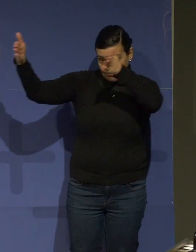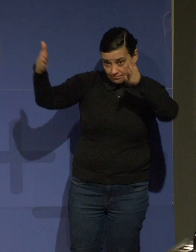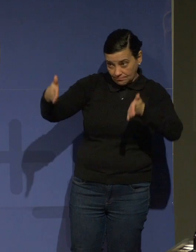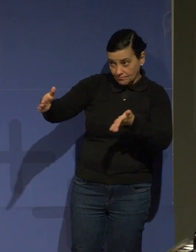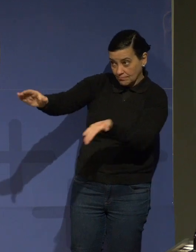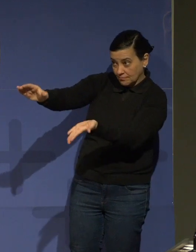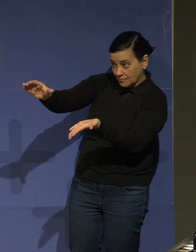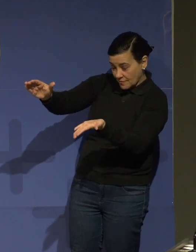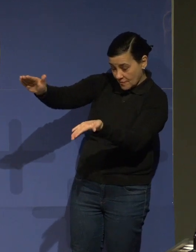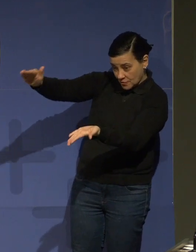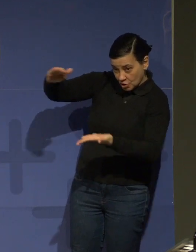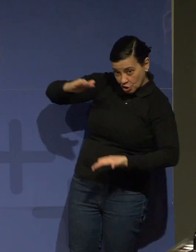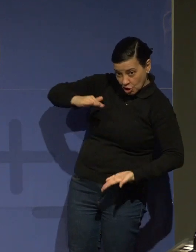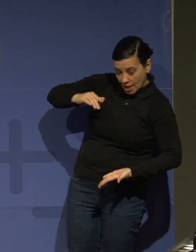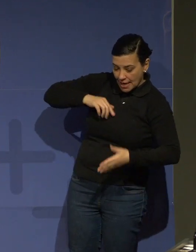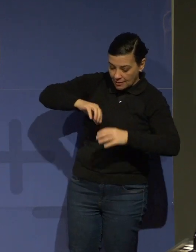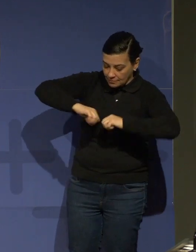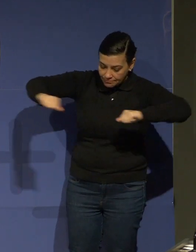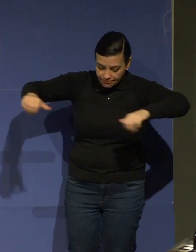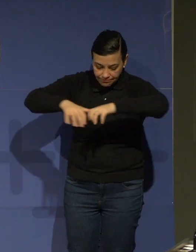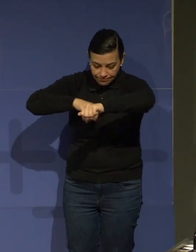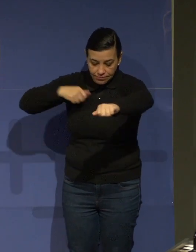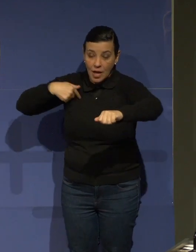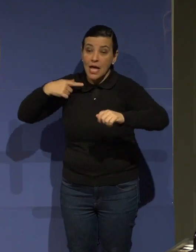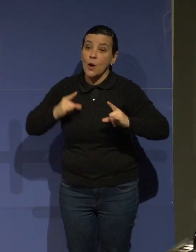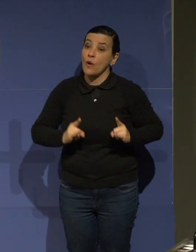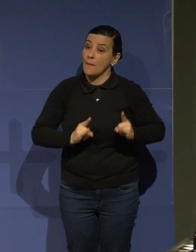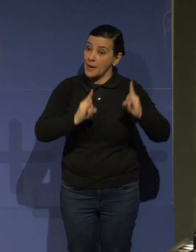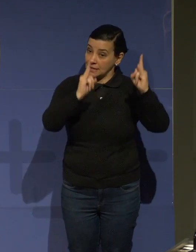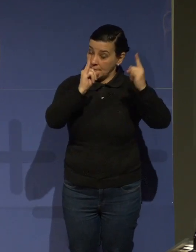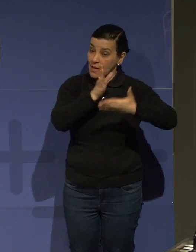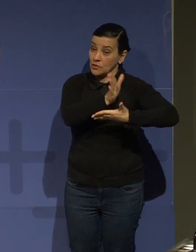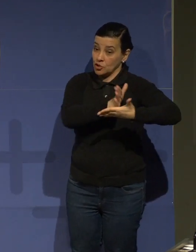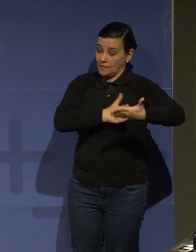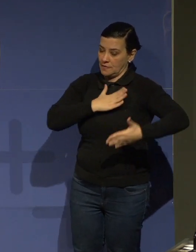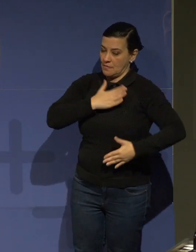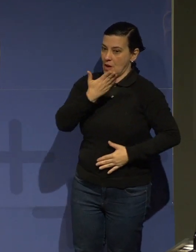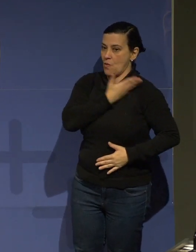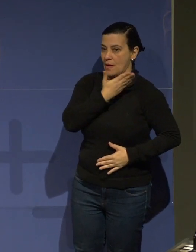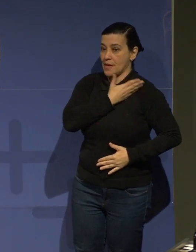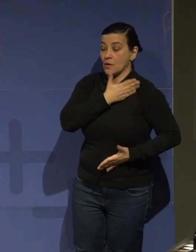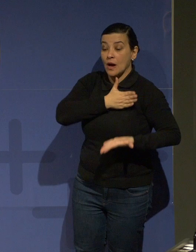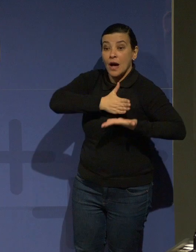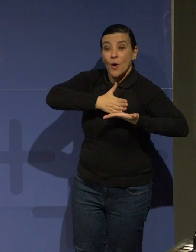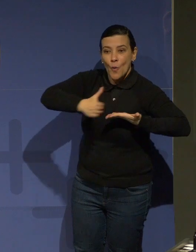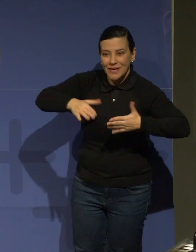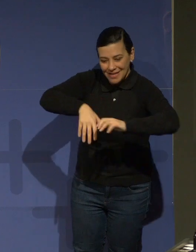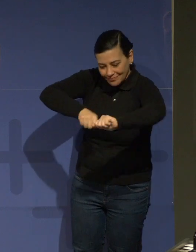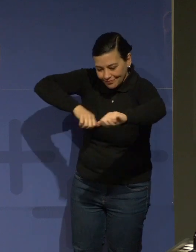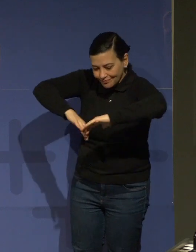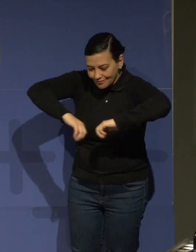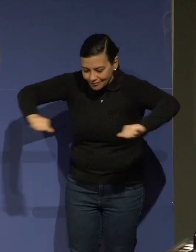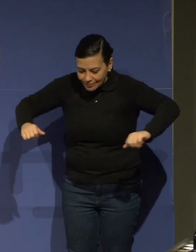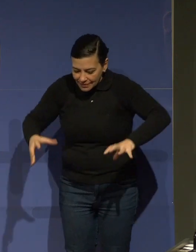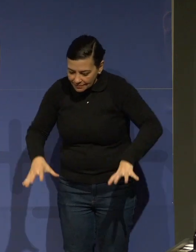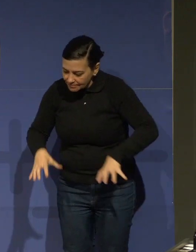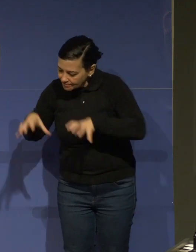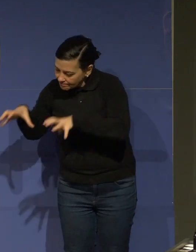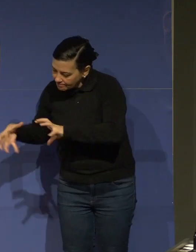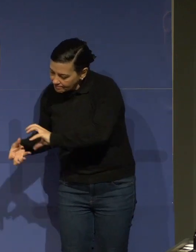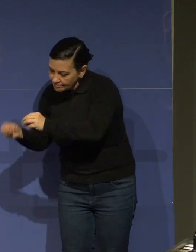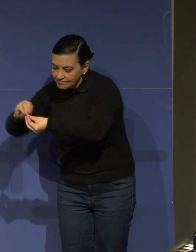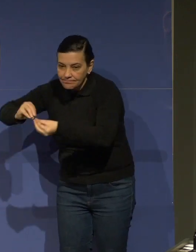caso, eu estou dividindo apartamento com um colega, e a gente tinha que começar a montar os móveis. A